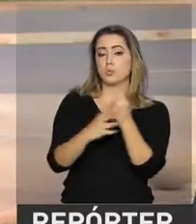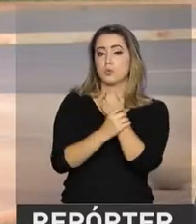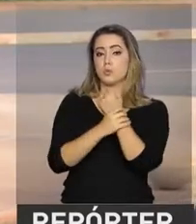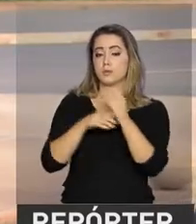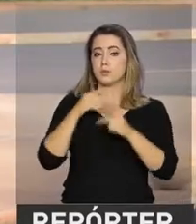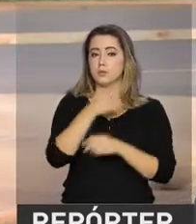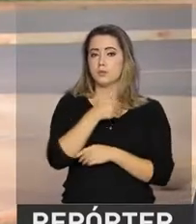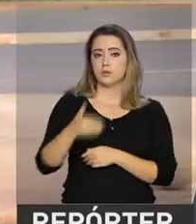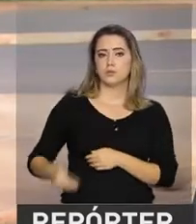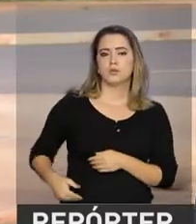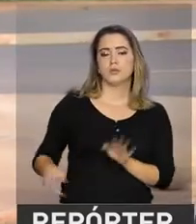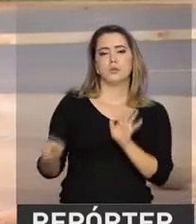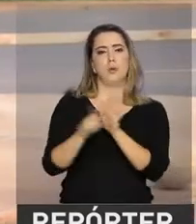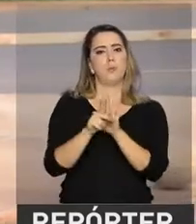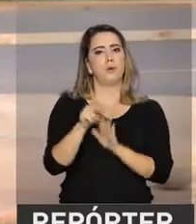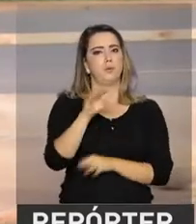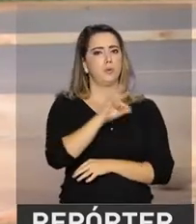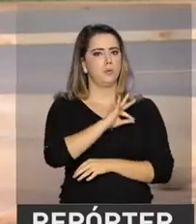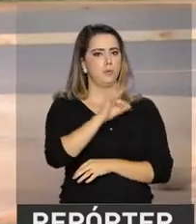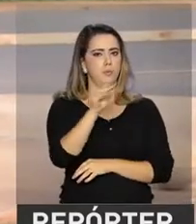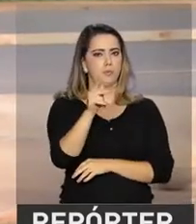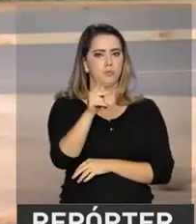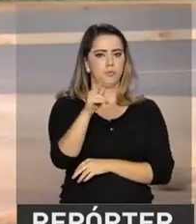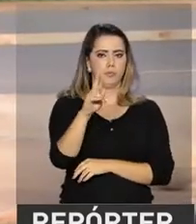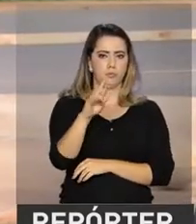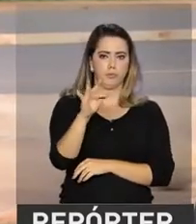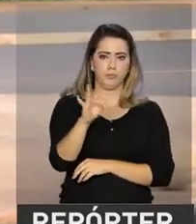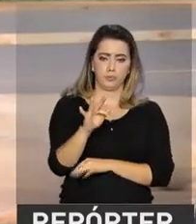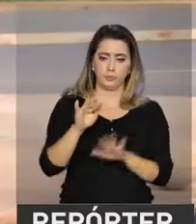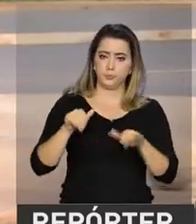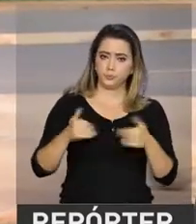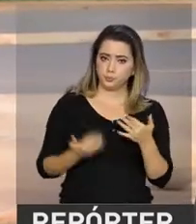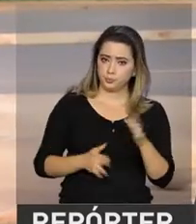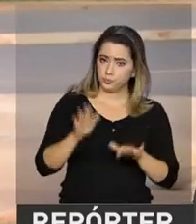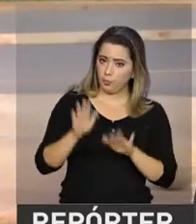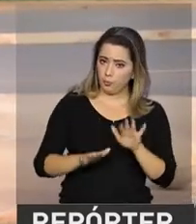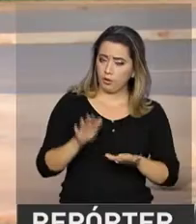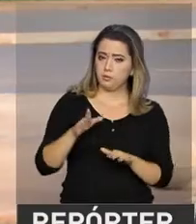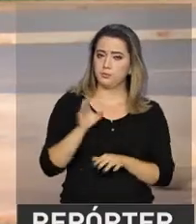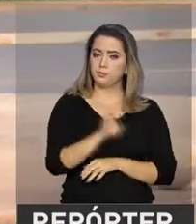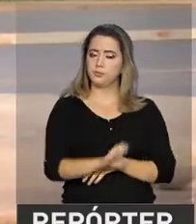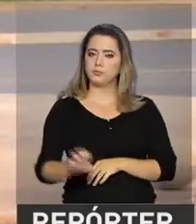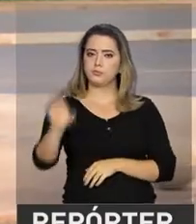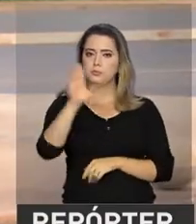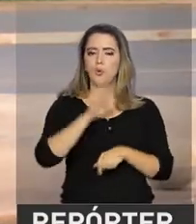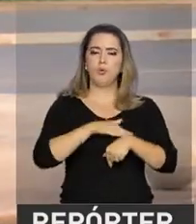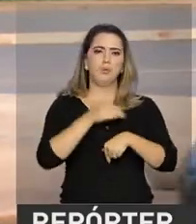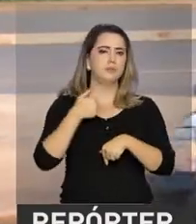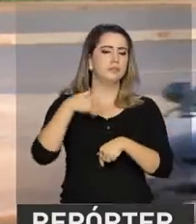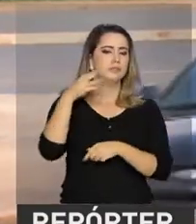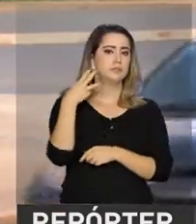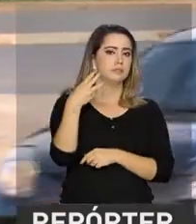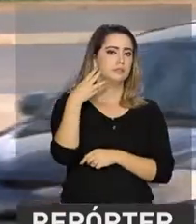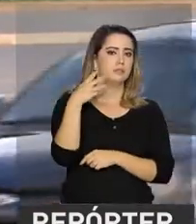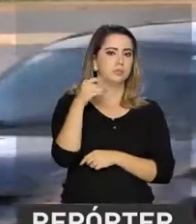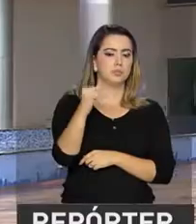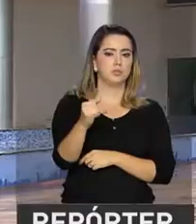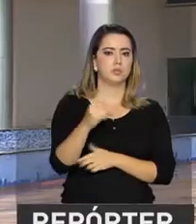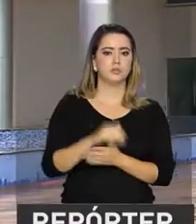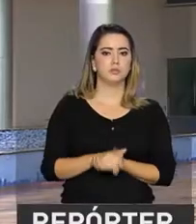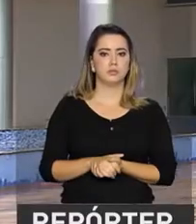como a própria polícia rodoviária federal em alguns estados este prazo demora três dias